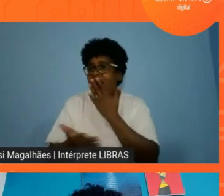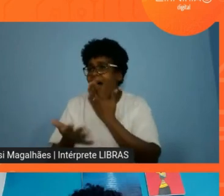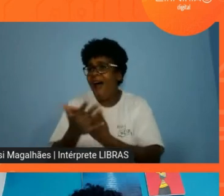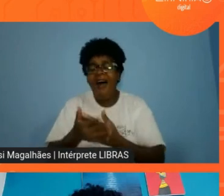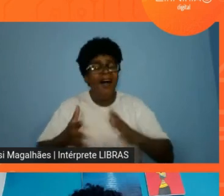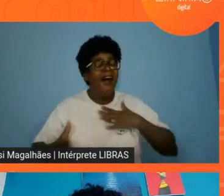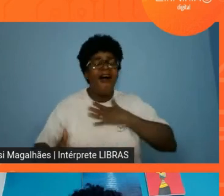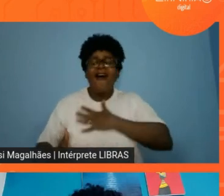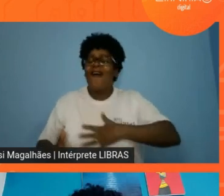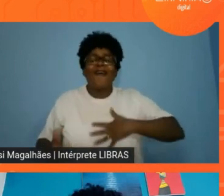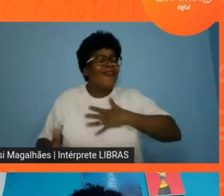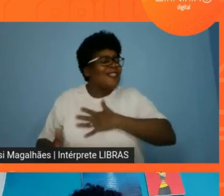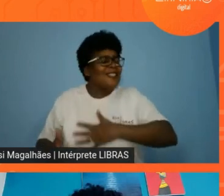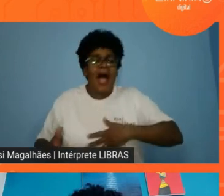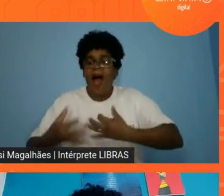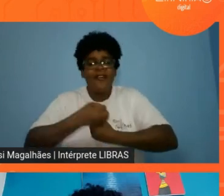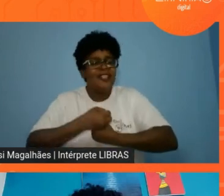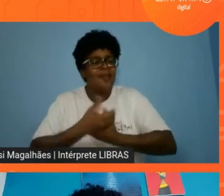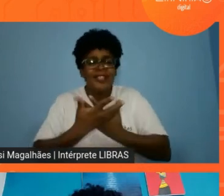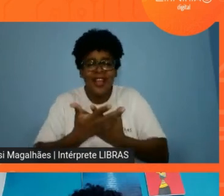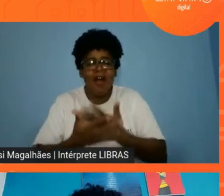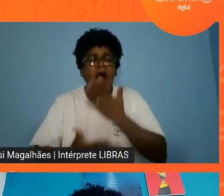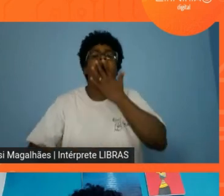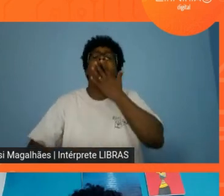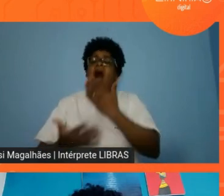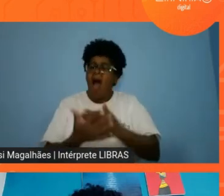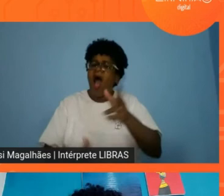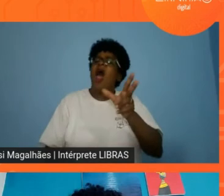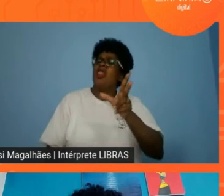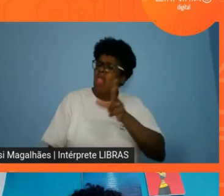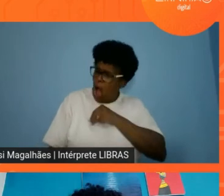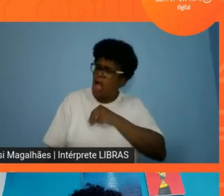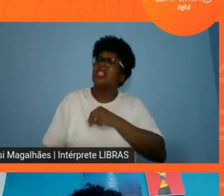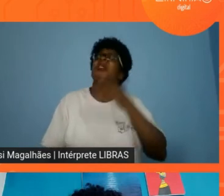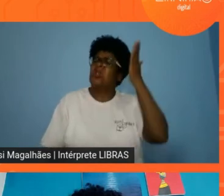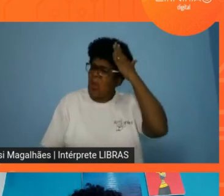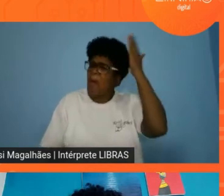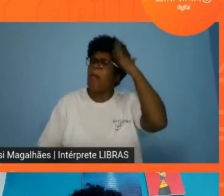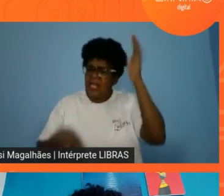falei, nossa, se eu soubesse, eu tinha feito isso muito antes.